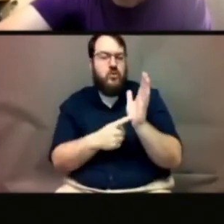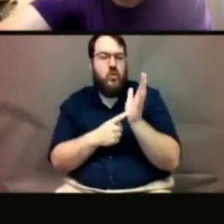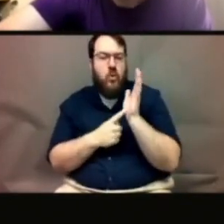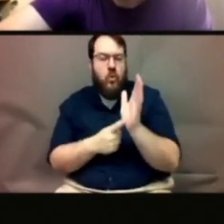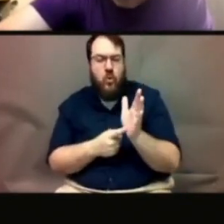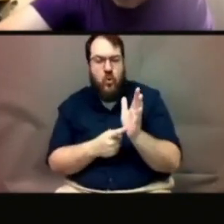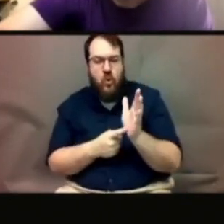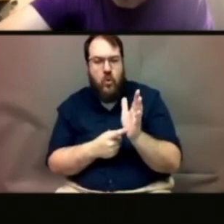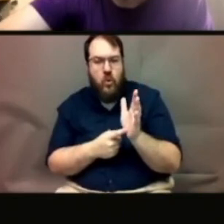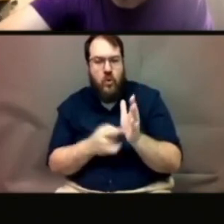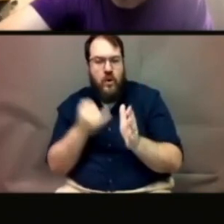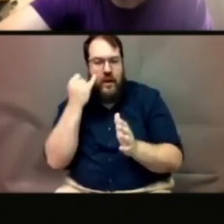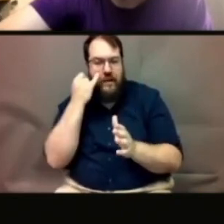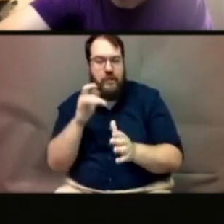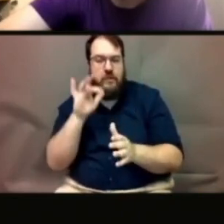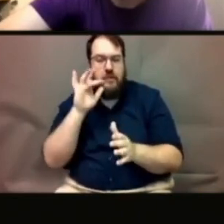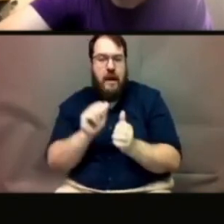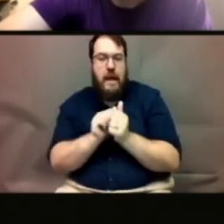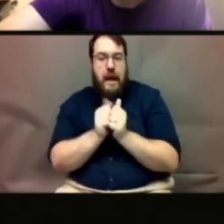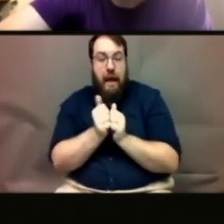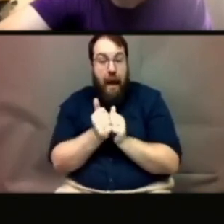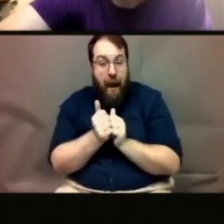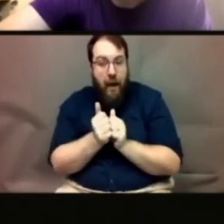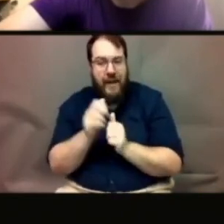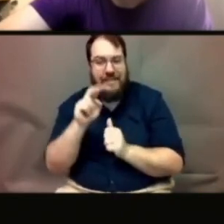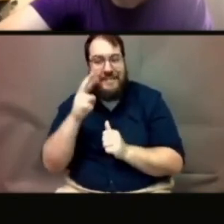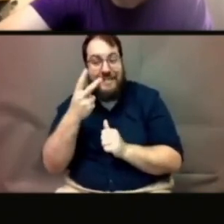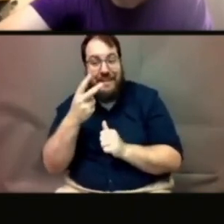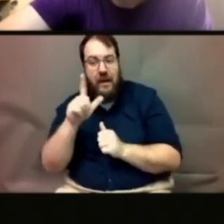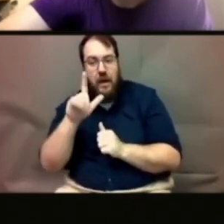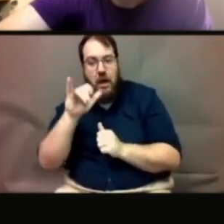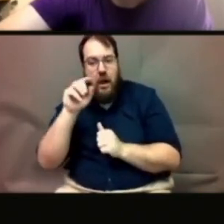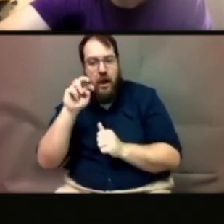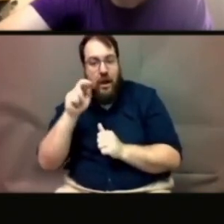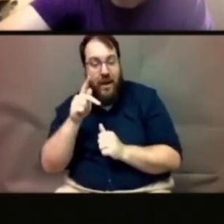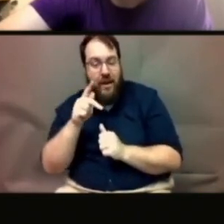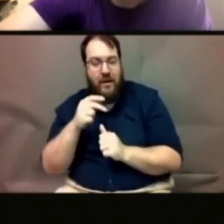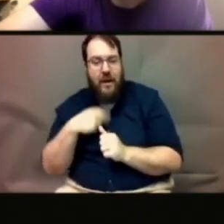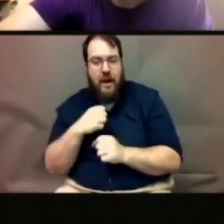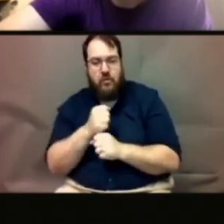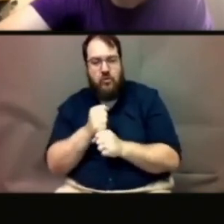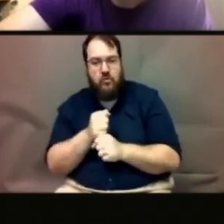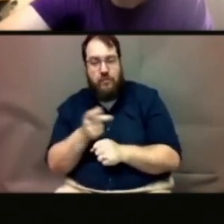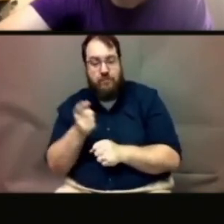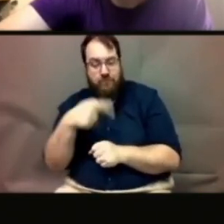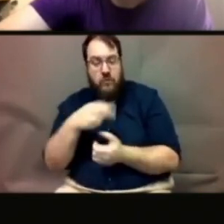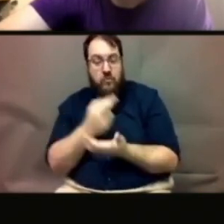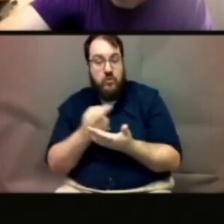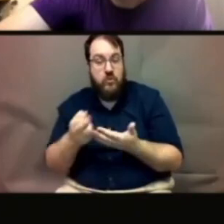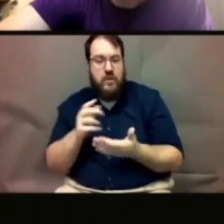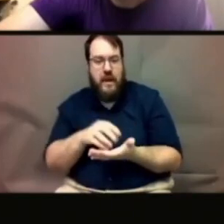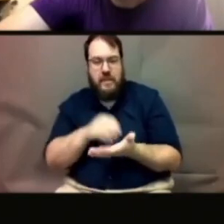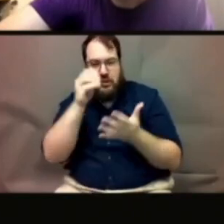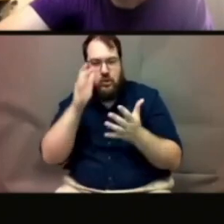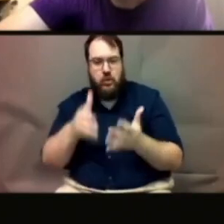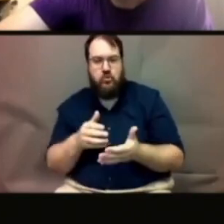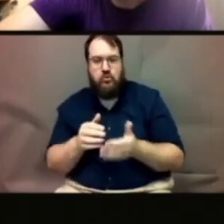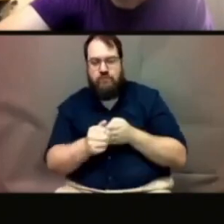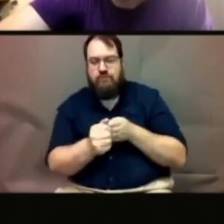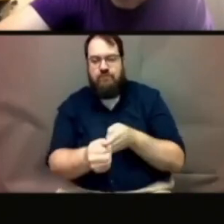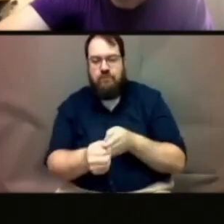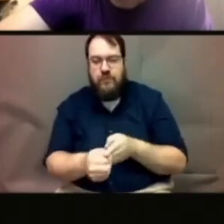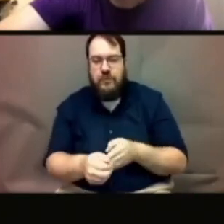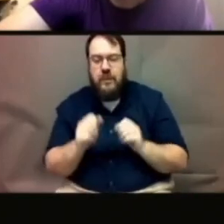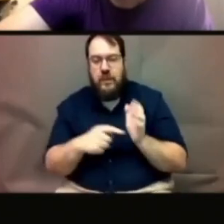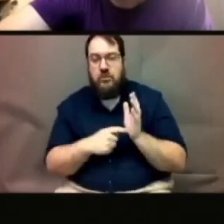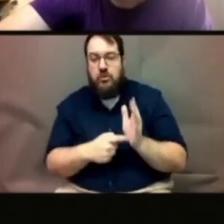temos outros recursos eu não mostrei isso se vocês forem nessa segunda linha aqui no how to eu criei esses recursos